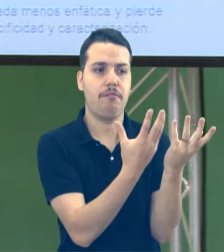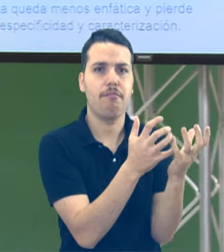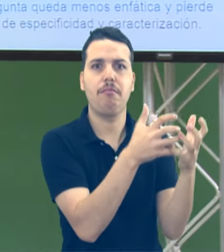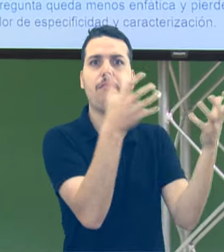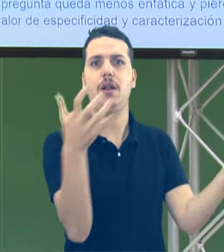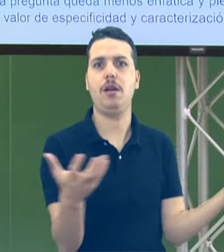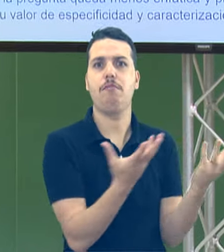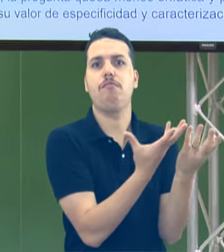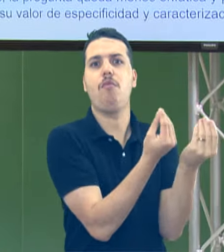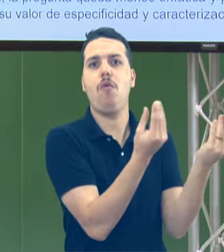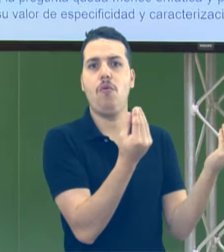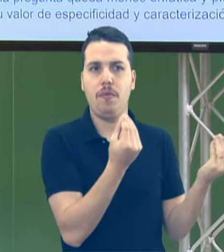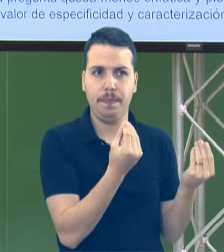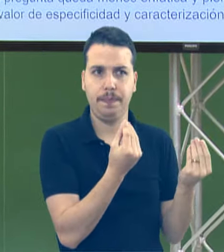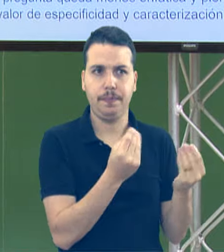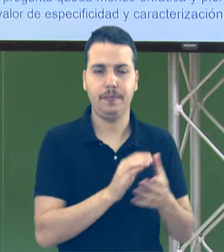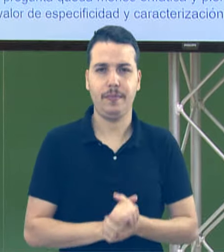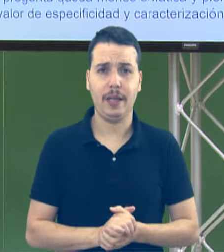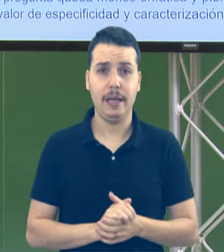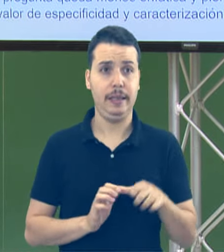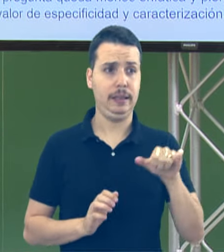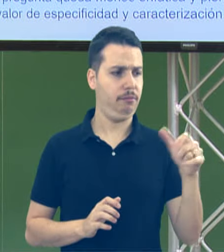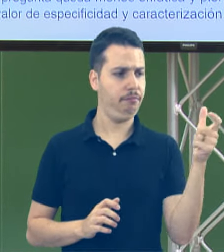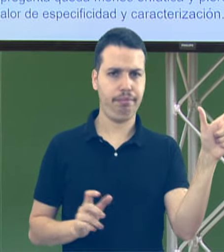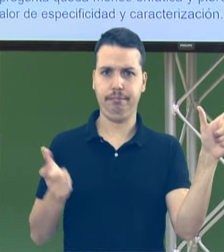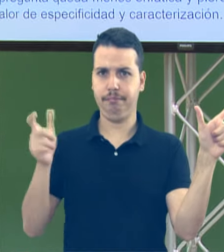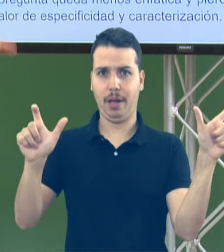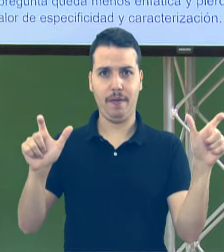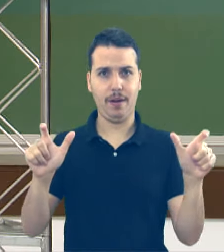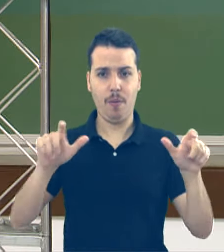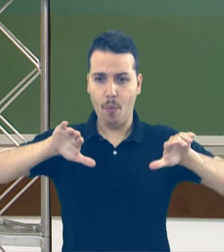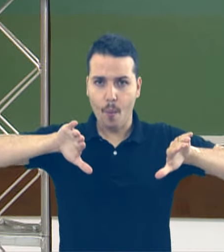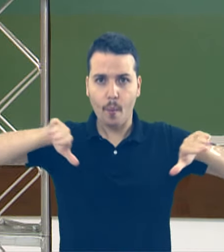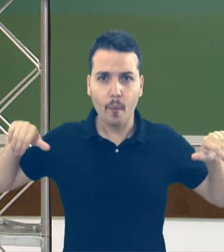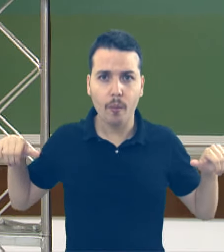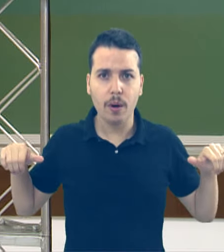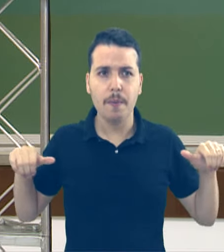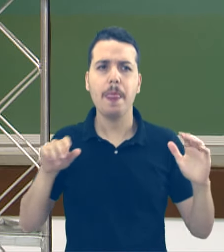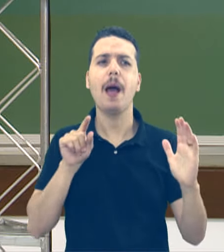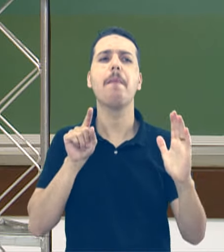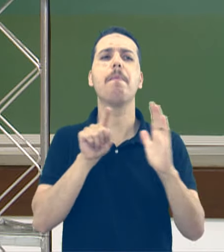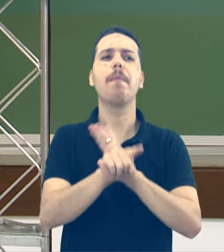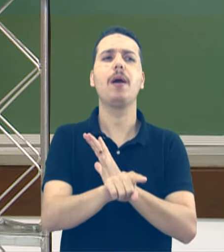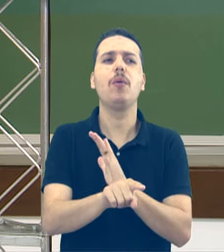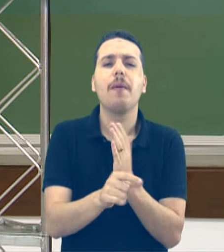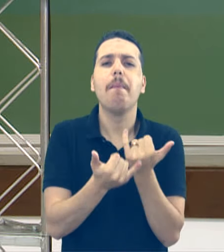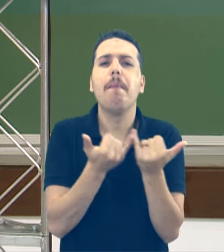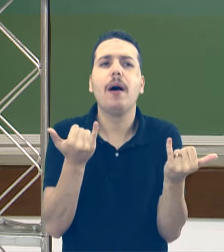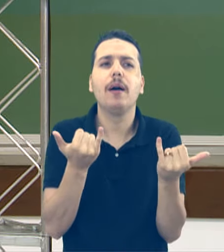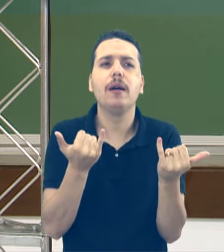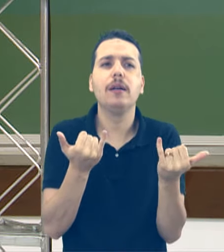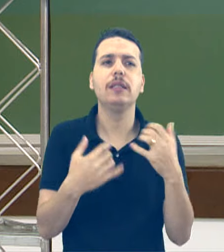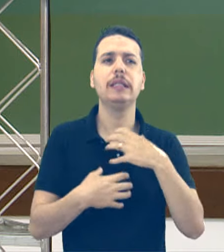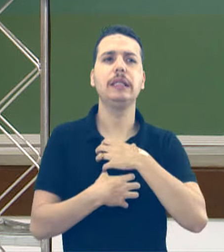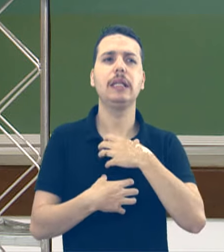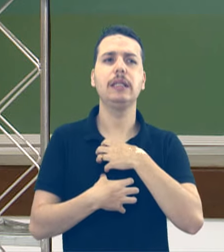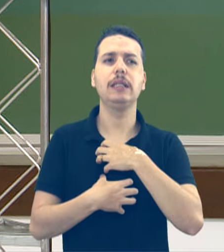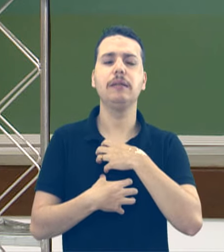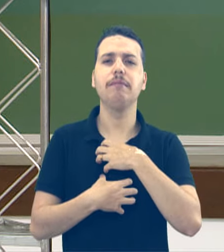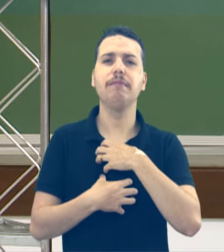abundância. Sem essas palavras, a pergunta queda menos